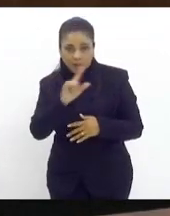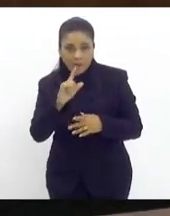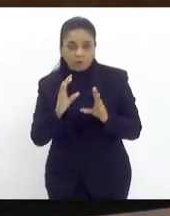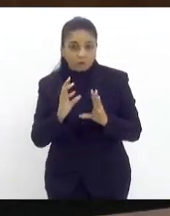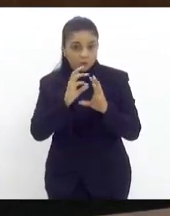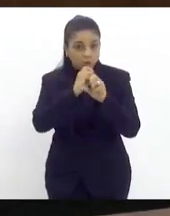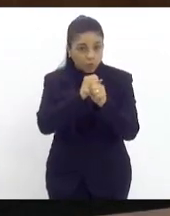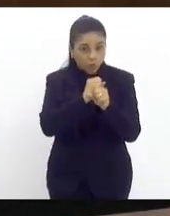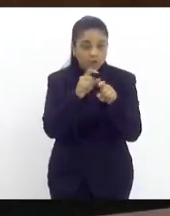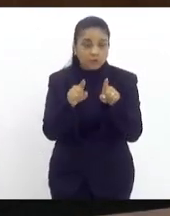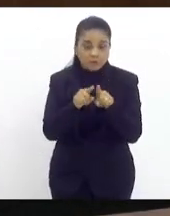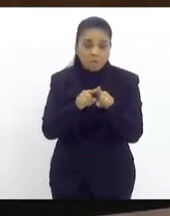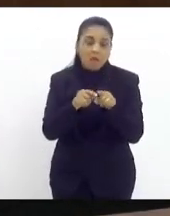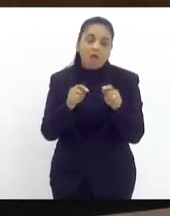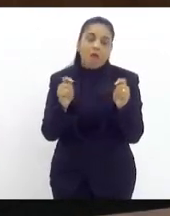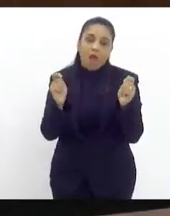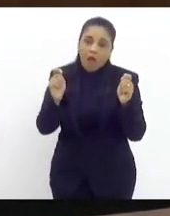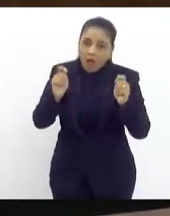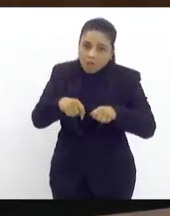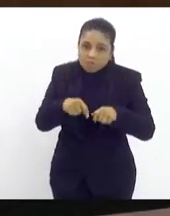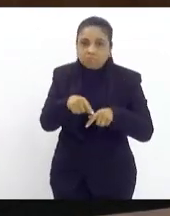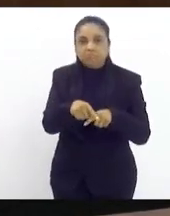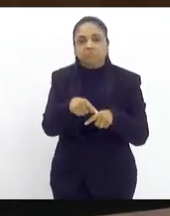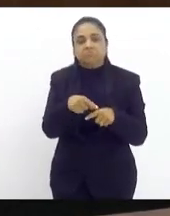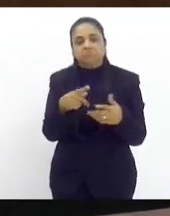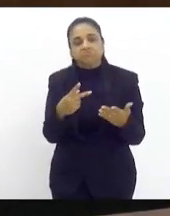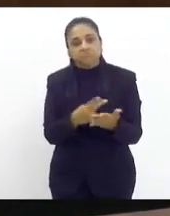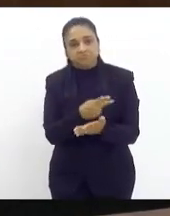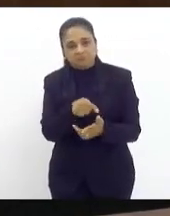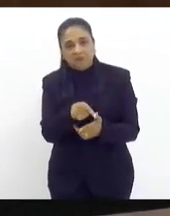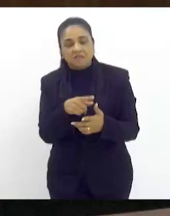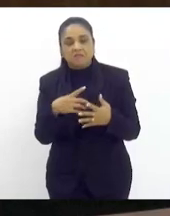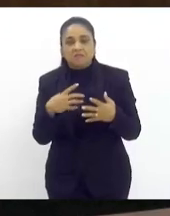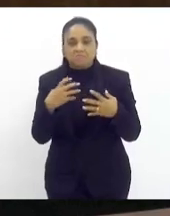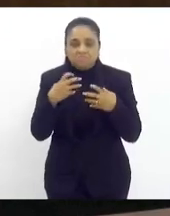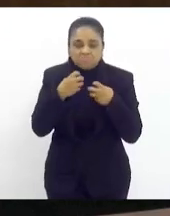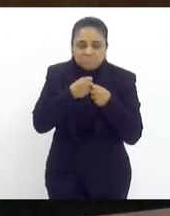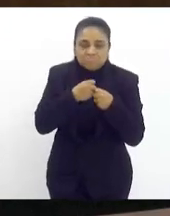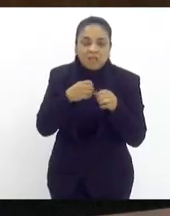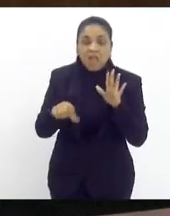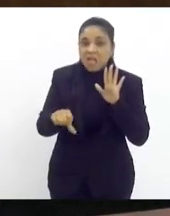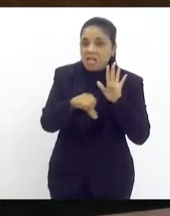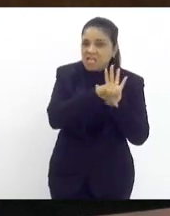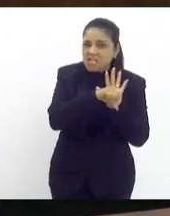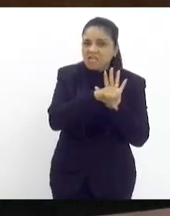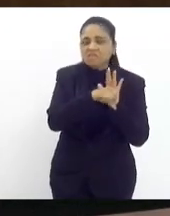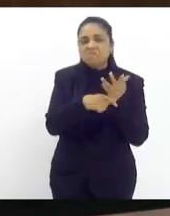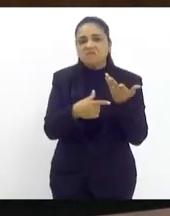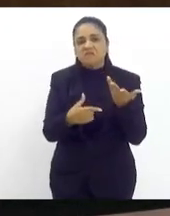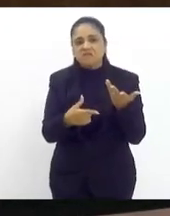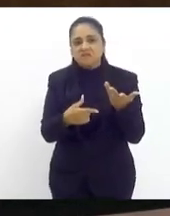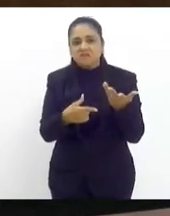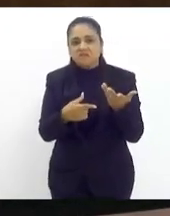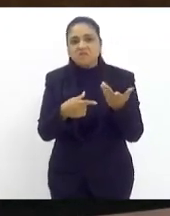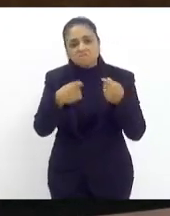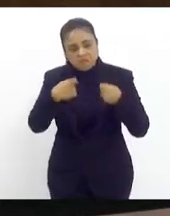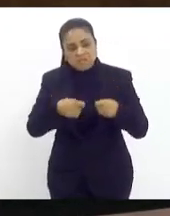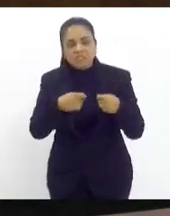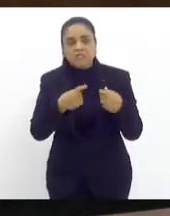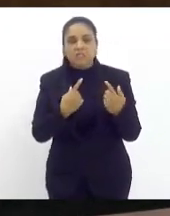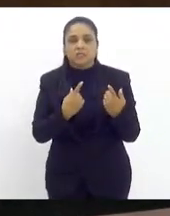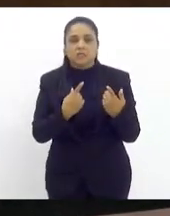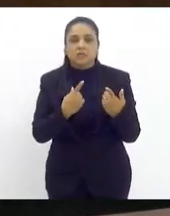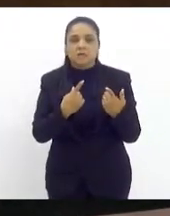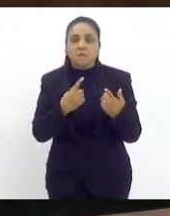cada vez mais passíveis a esse tipo de situação que é constrangedora que é criminosa e que precisa ser proibida e eu aqui